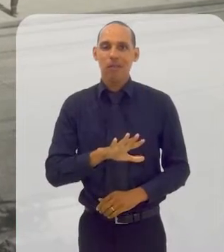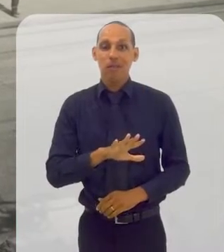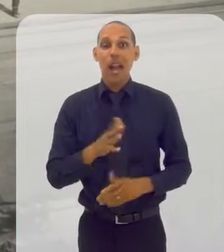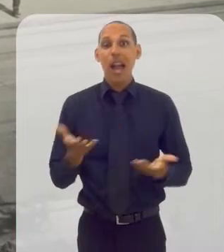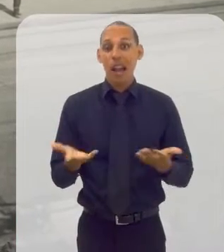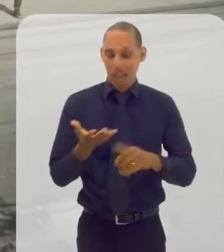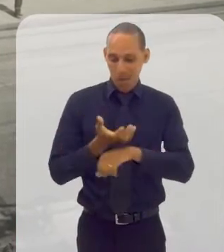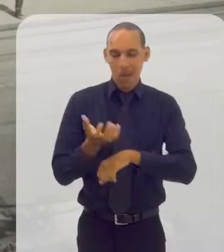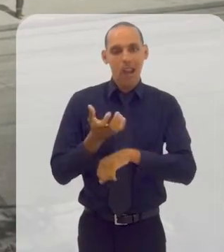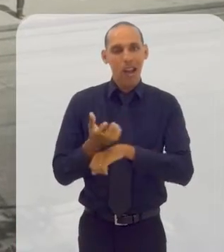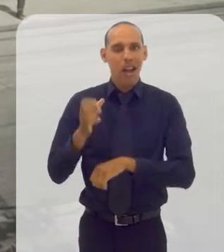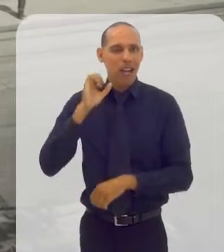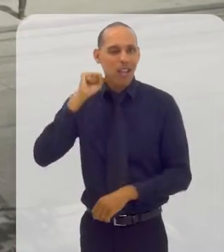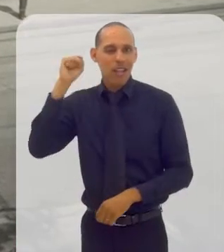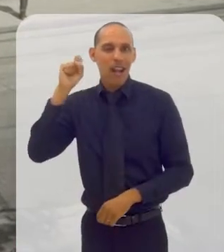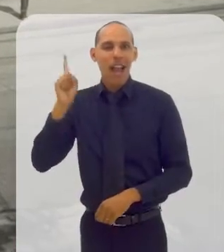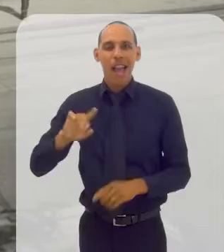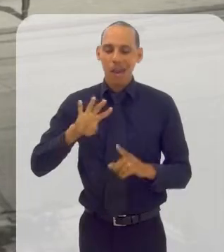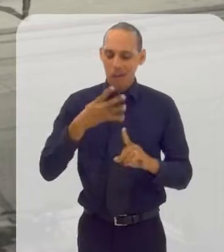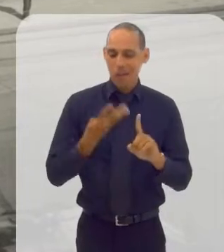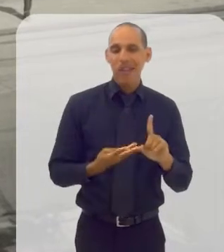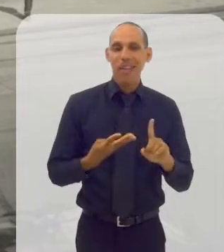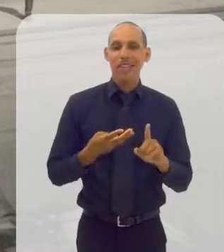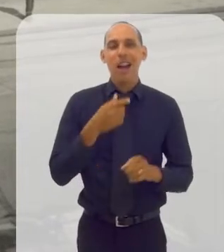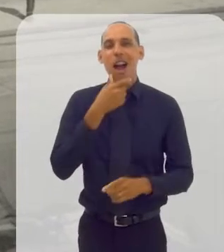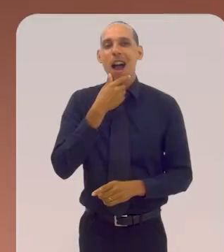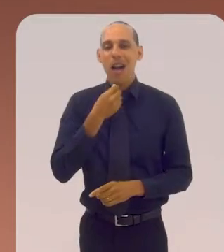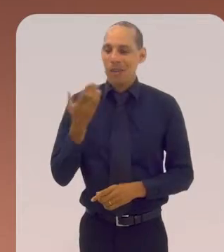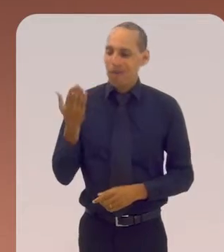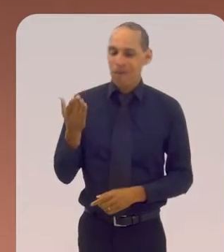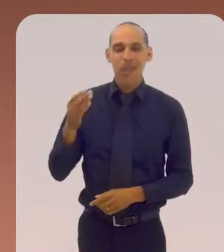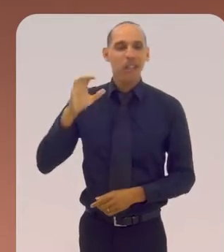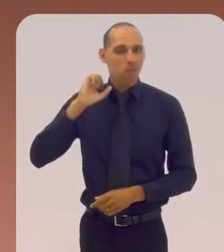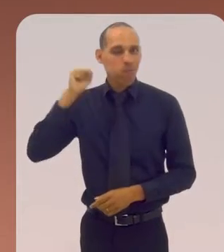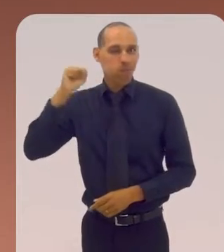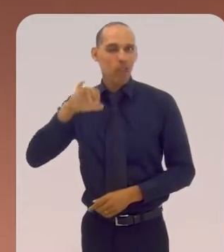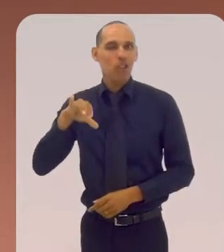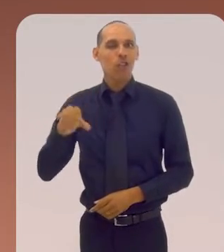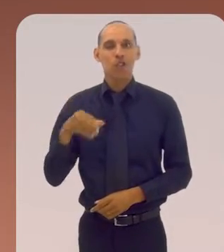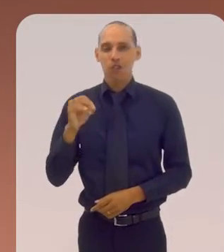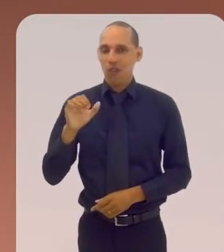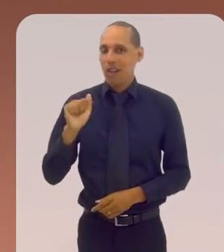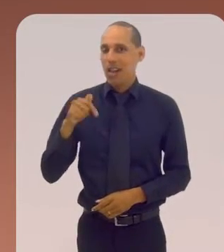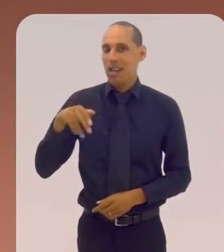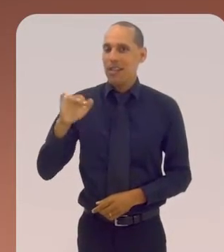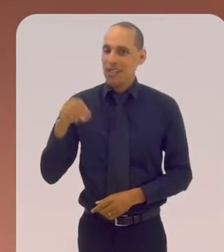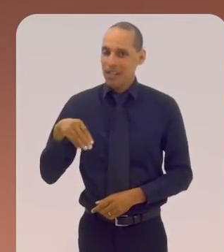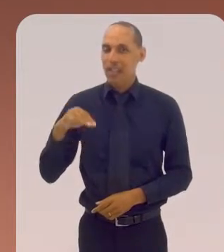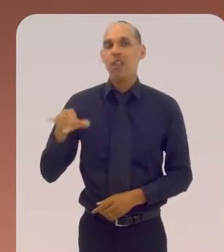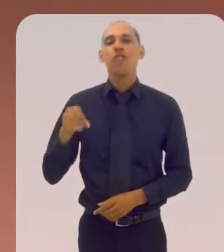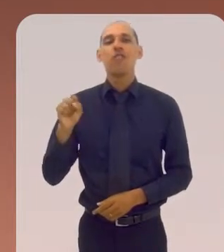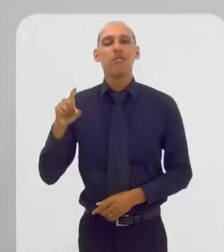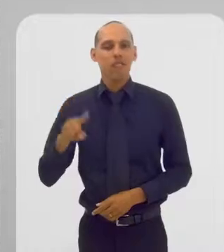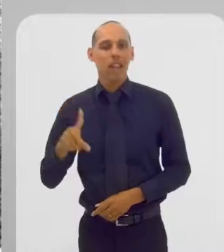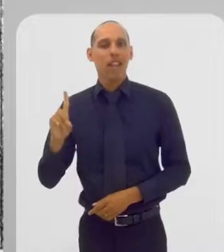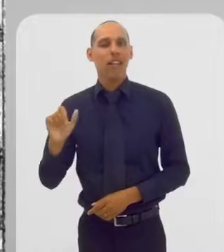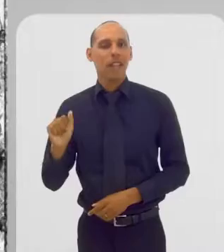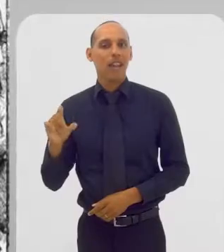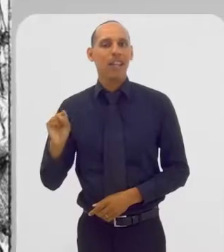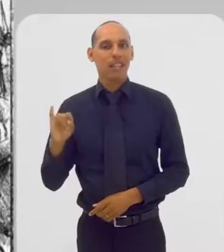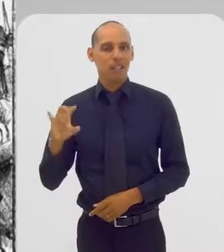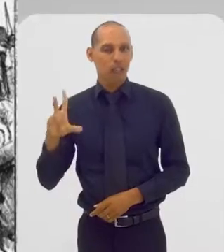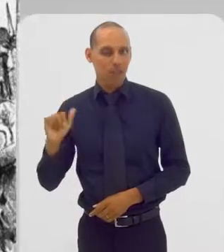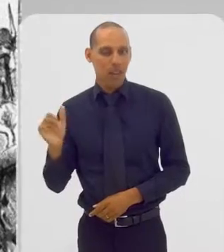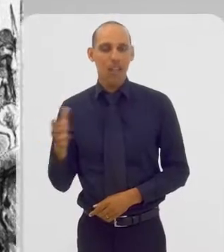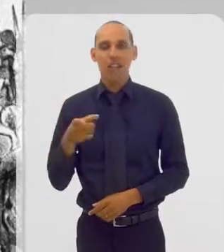Praça Tiradentes passa a ser homenagem a Tiradentes, o Joaquim José da Silva Xavier, que ele foi